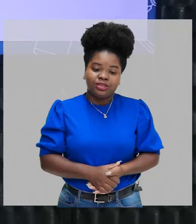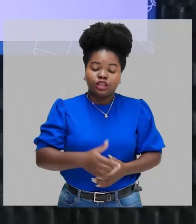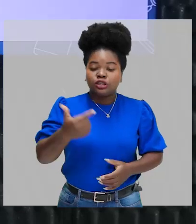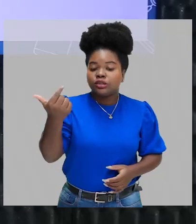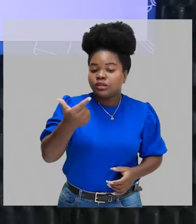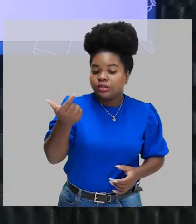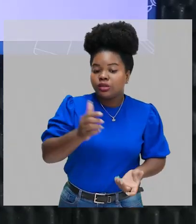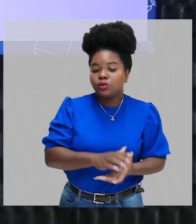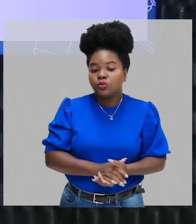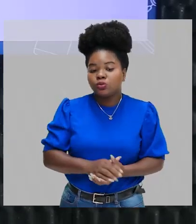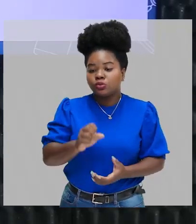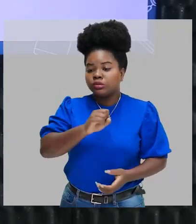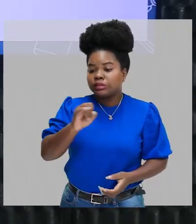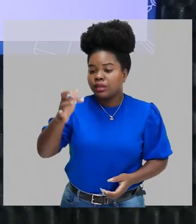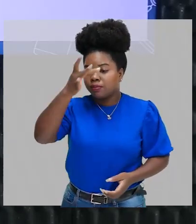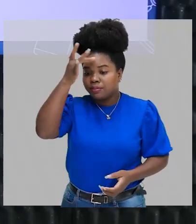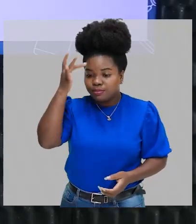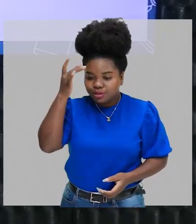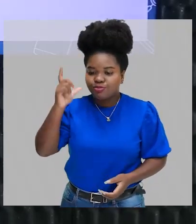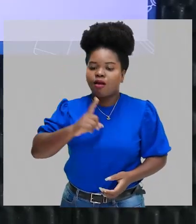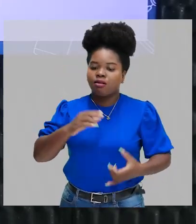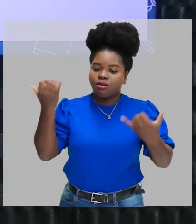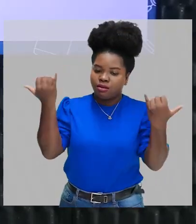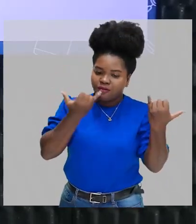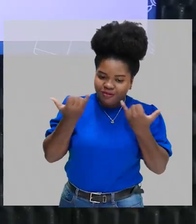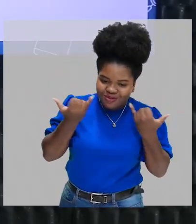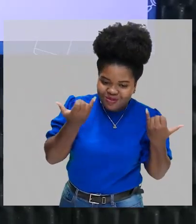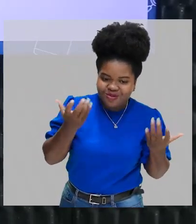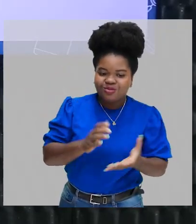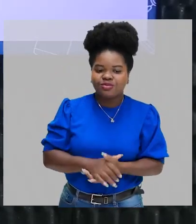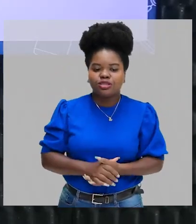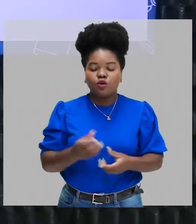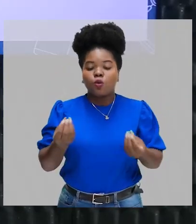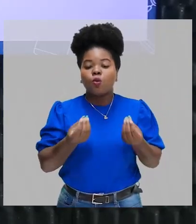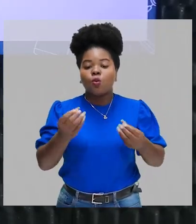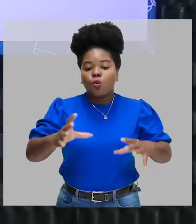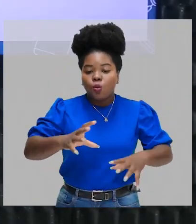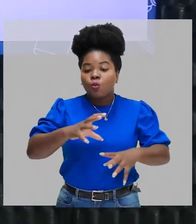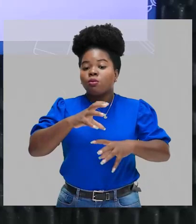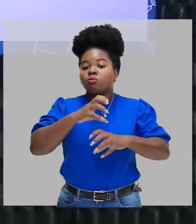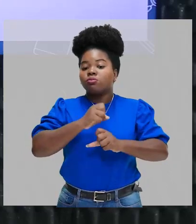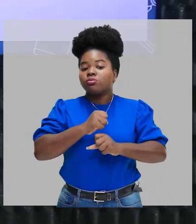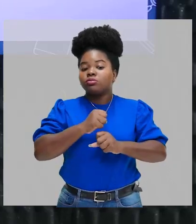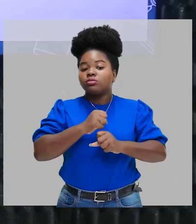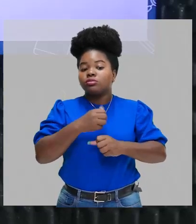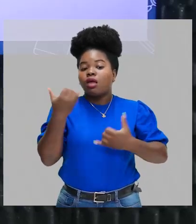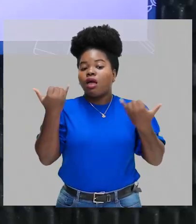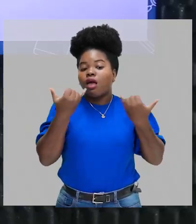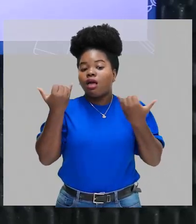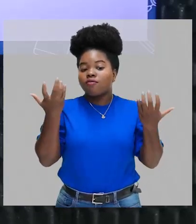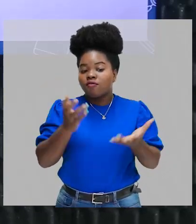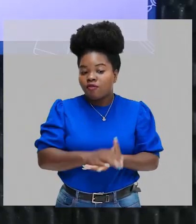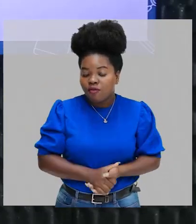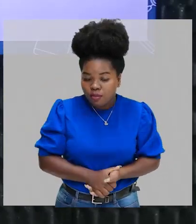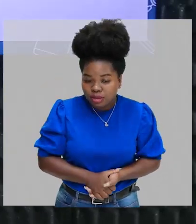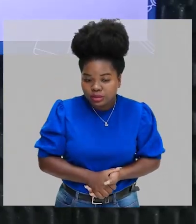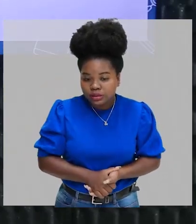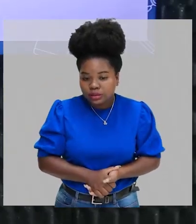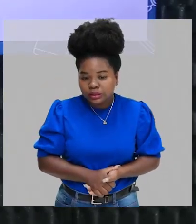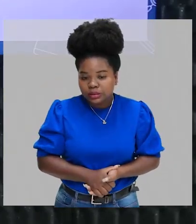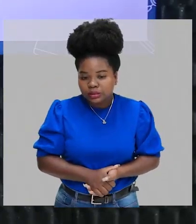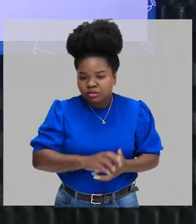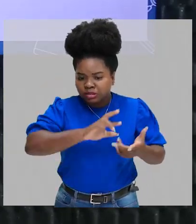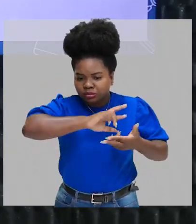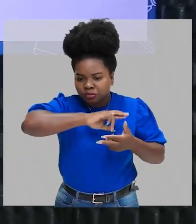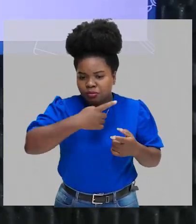fato se transformassem em informações úteis ou informações válidas. O encurtamento das